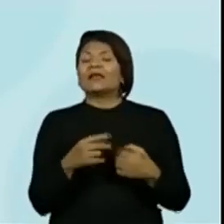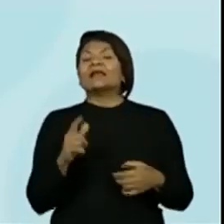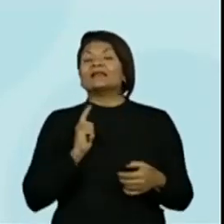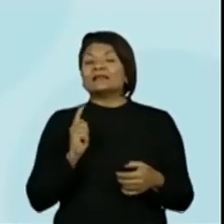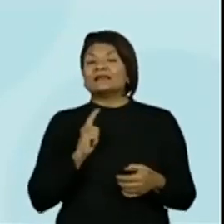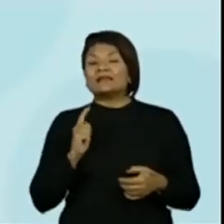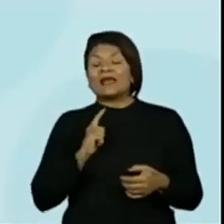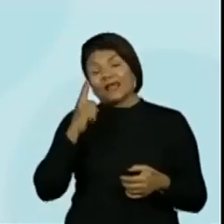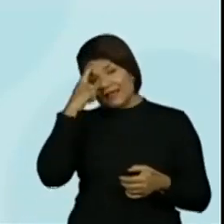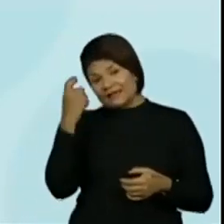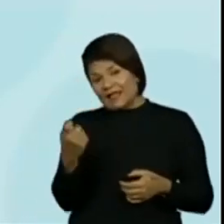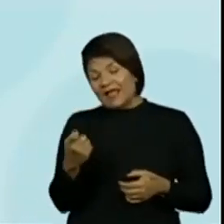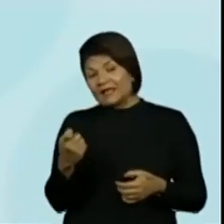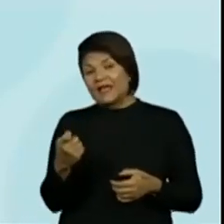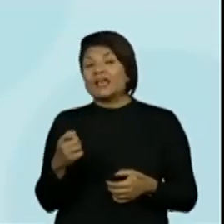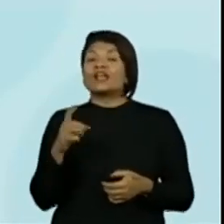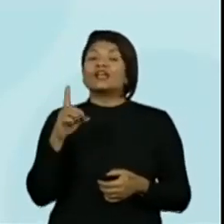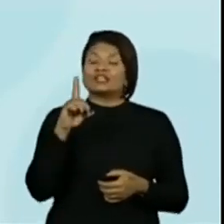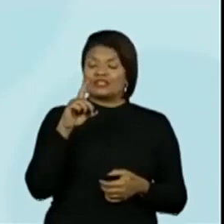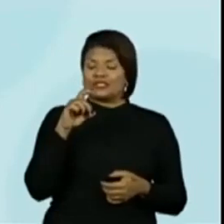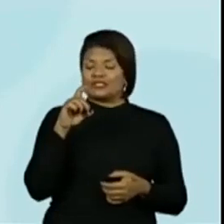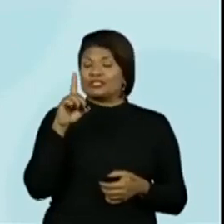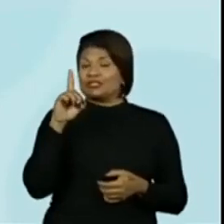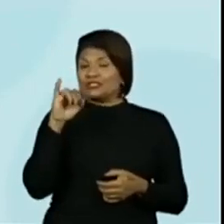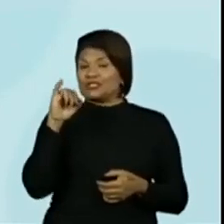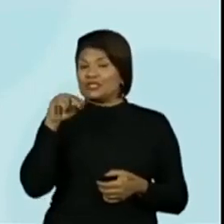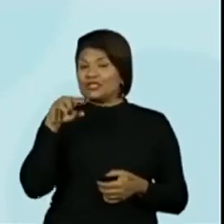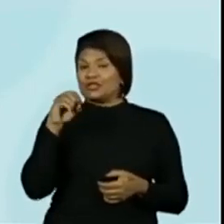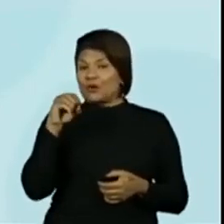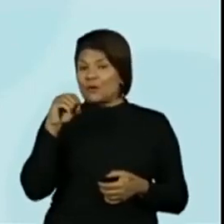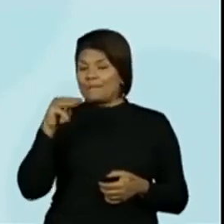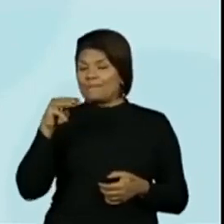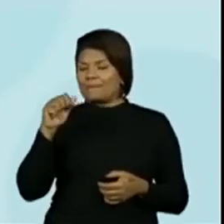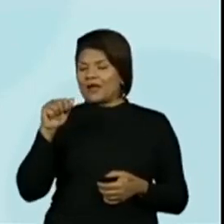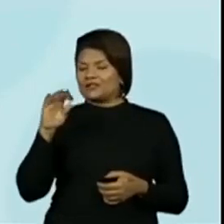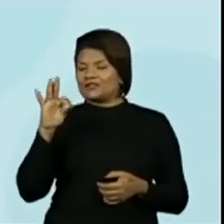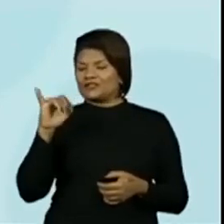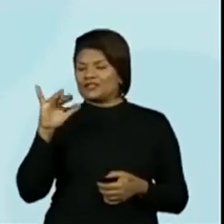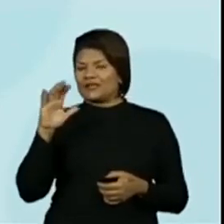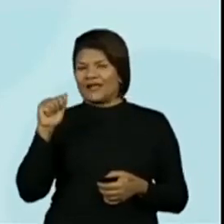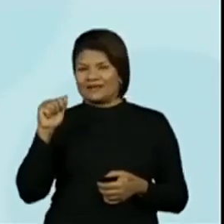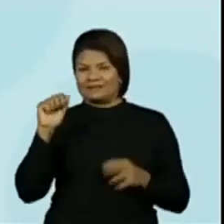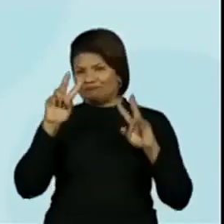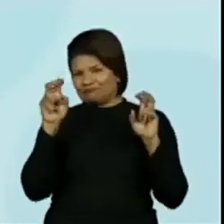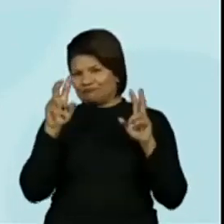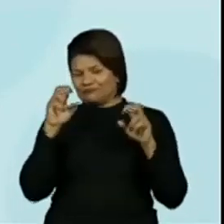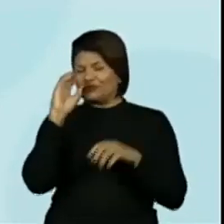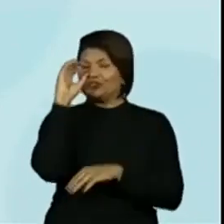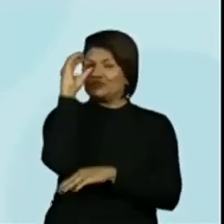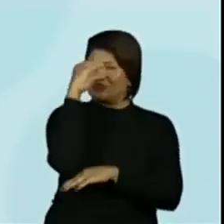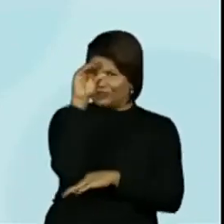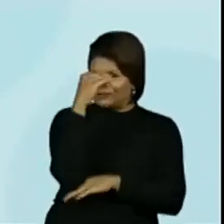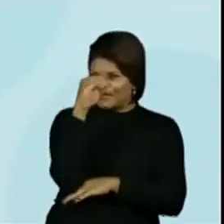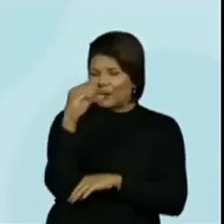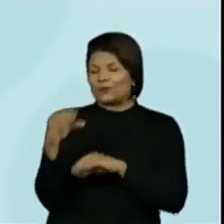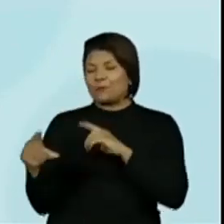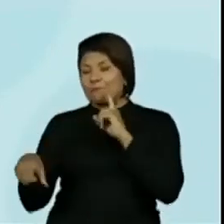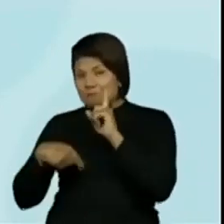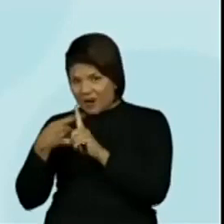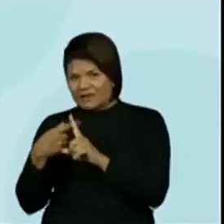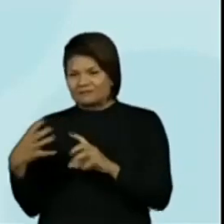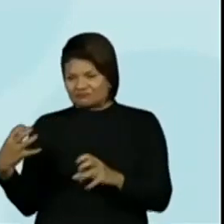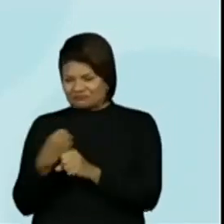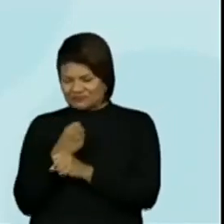foi a ideia de juntar aí os dinossauros com a aula de matemática. Então, olha só, a Júlia, muito bem, Júlia, ela já